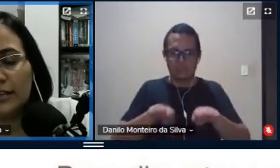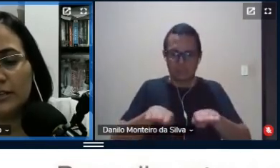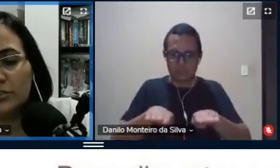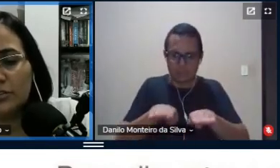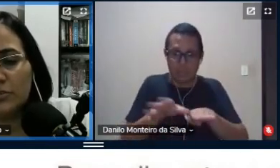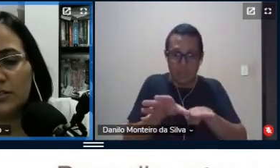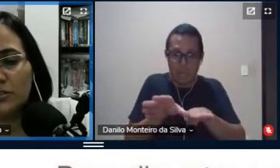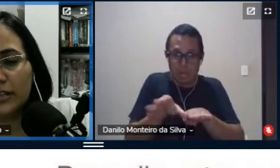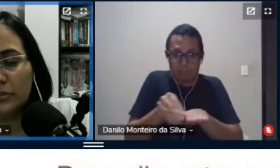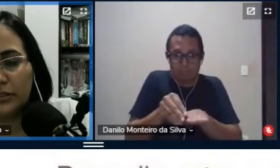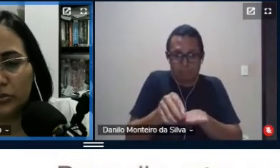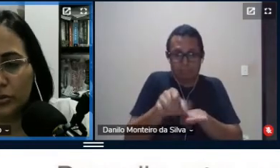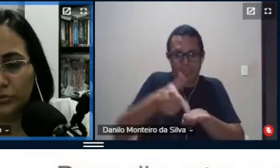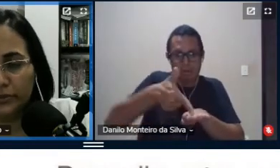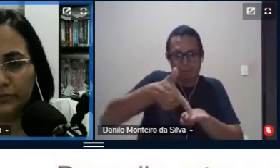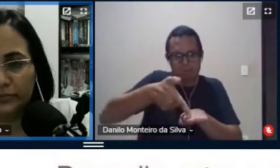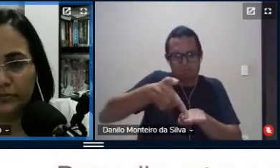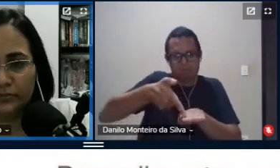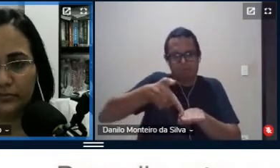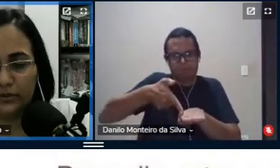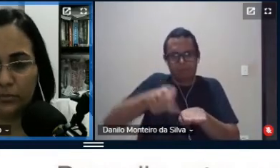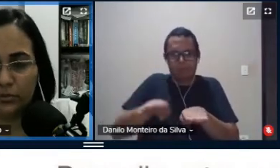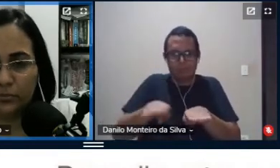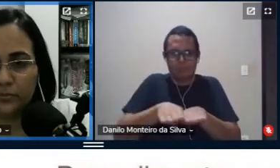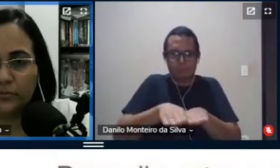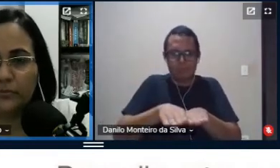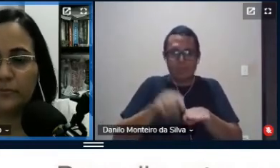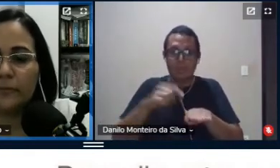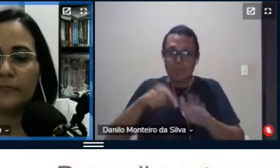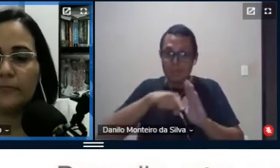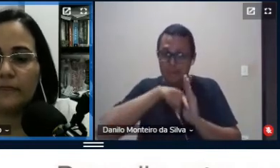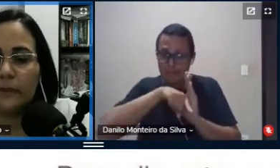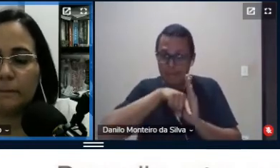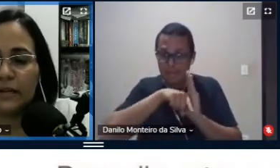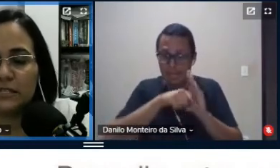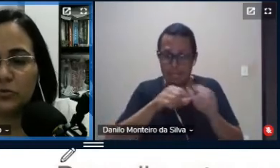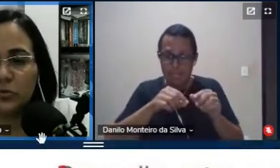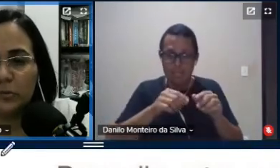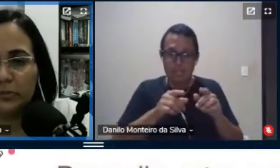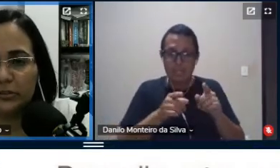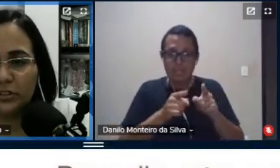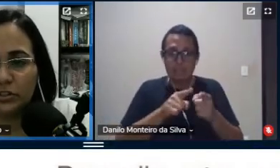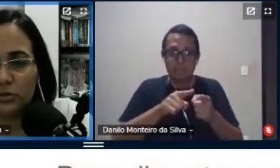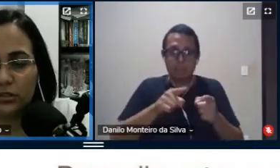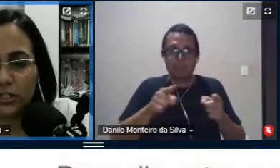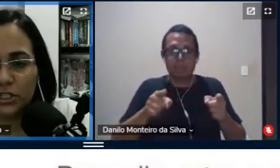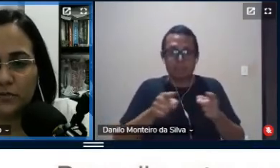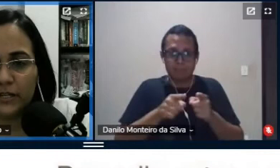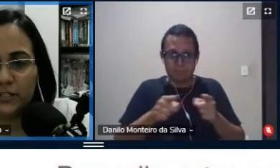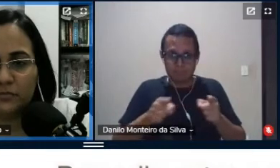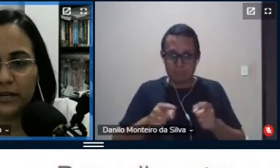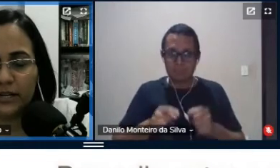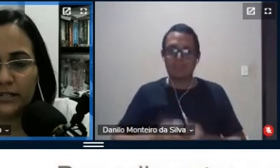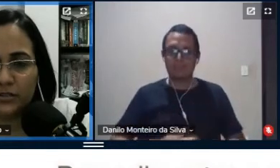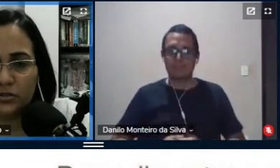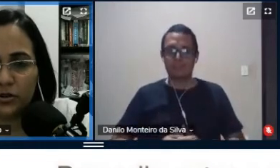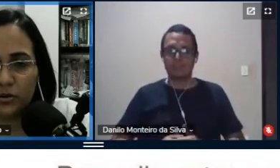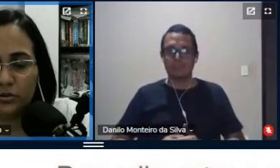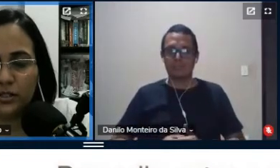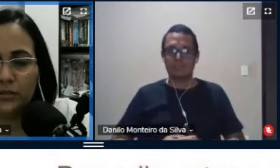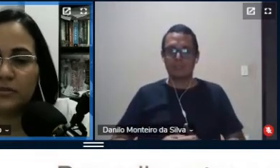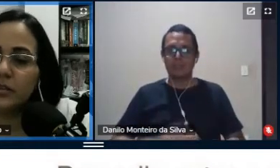a análise dimensional da solda, tá bom? Mas o procedimento que a gente faz para